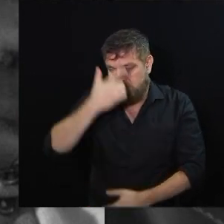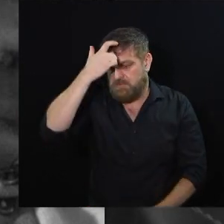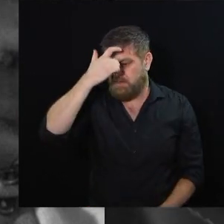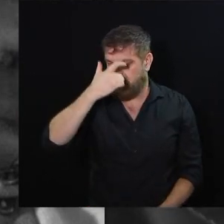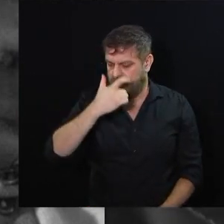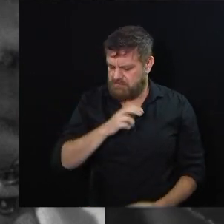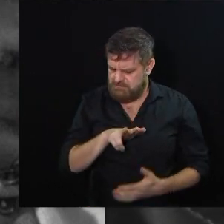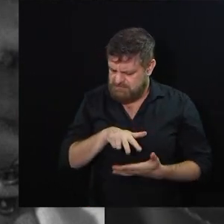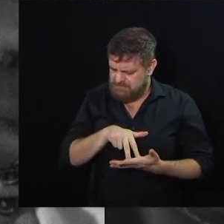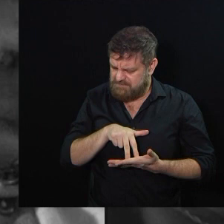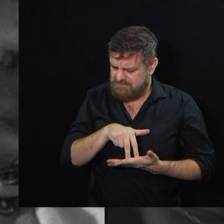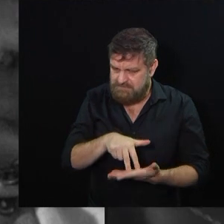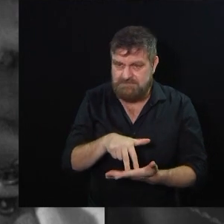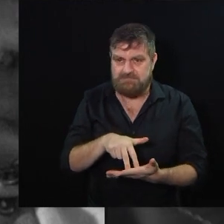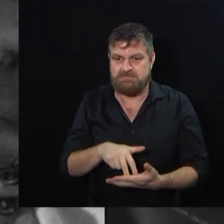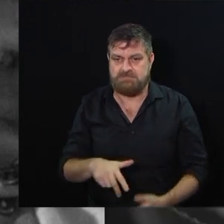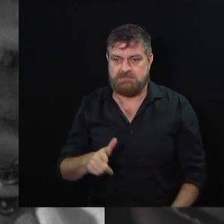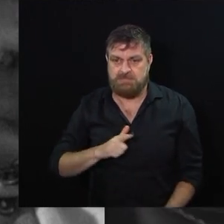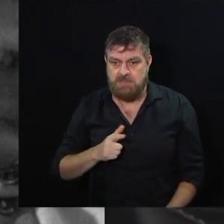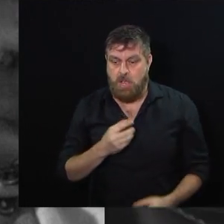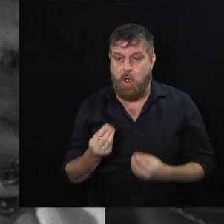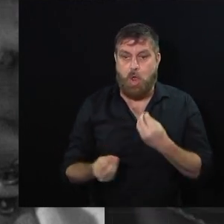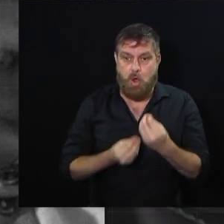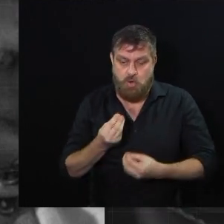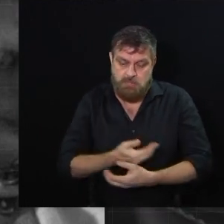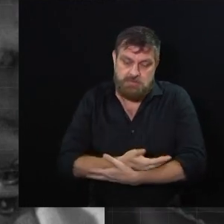voltar como se fosse um bebê, é difícil.